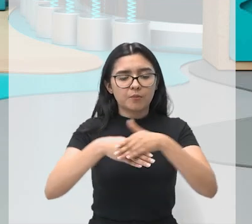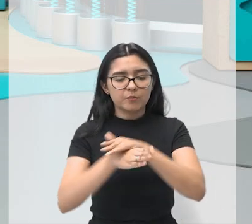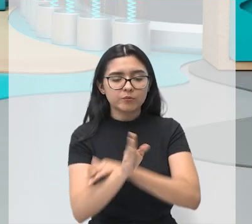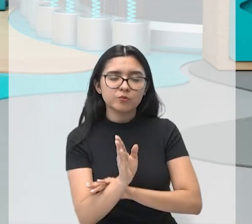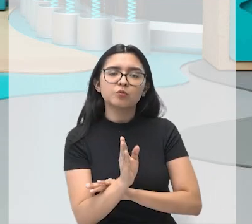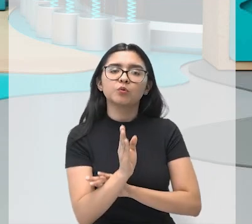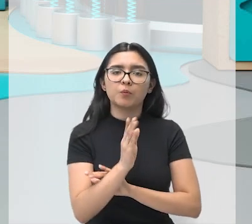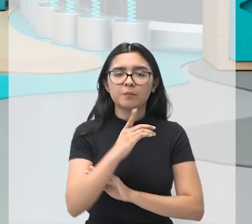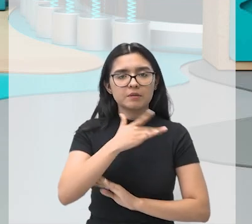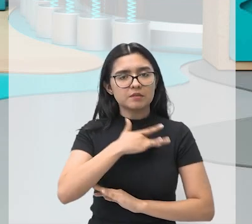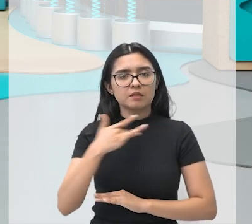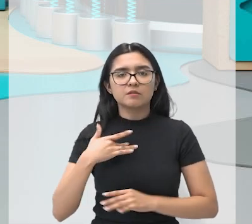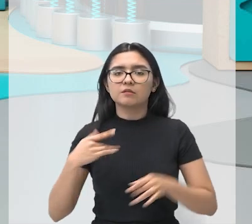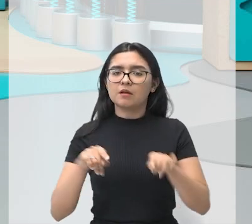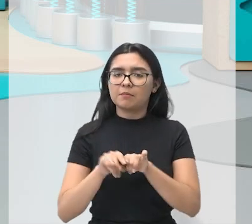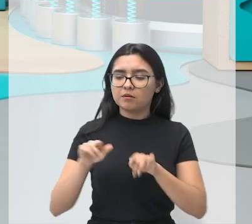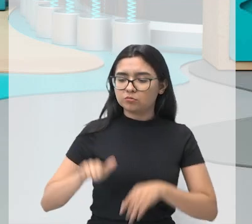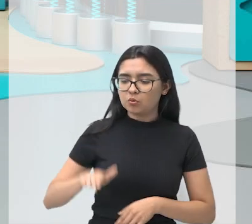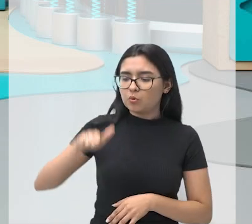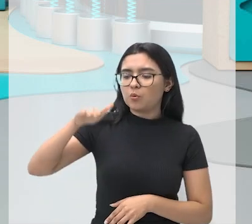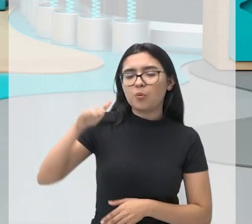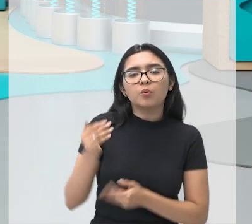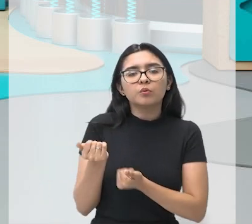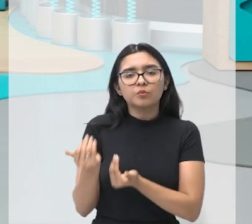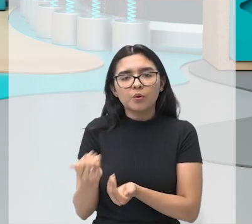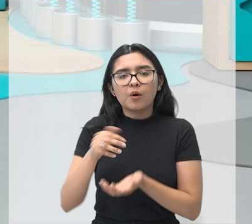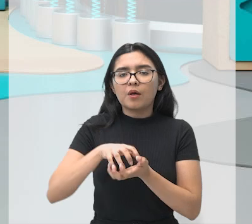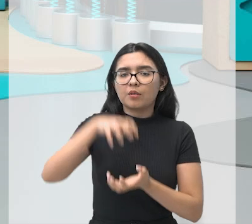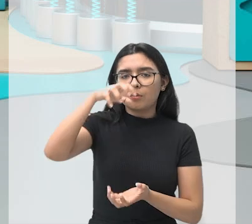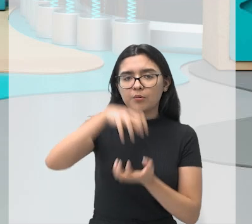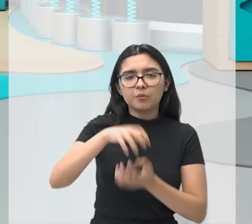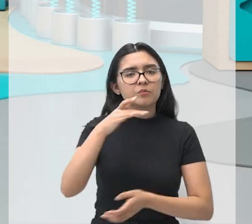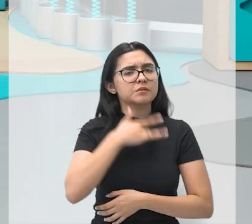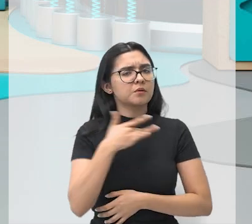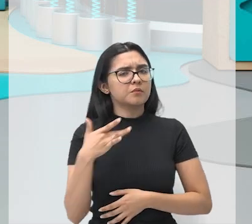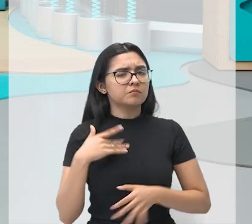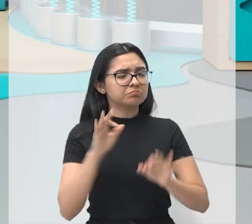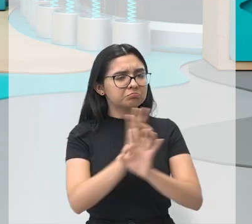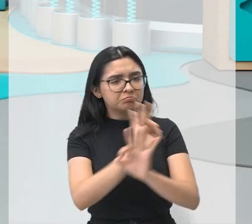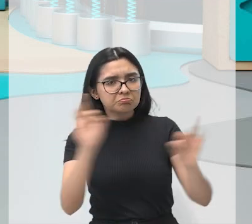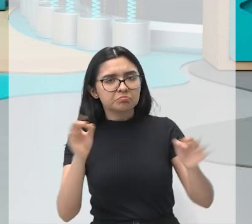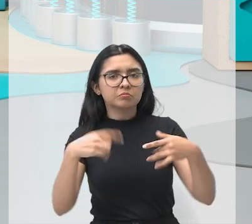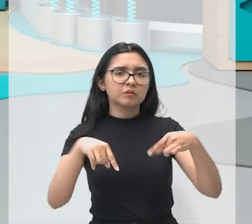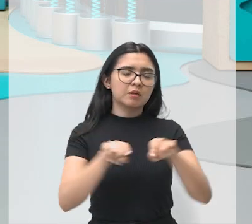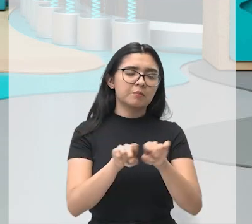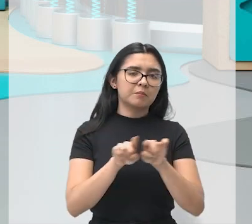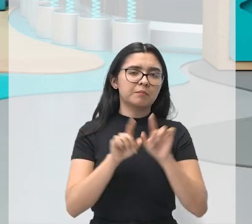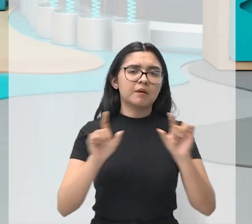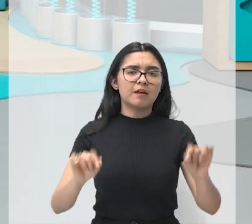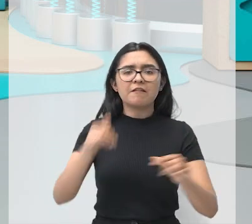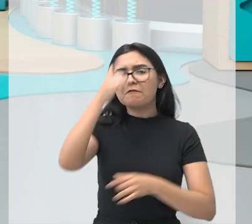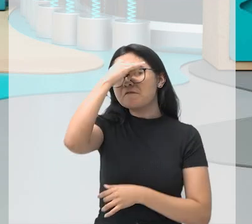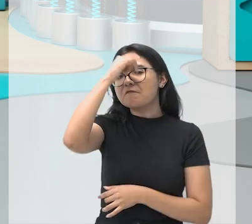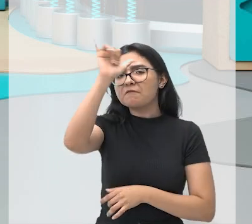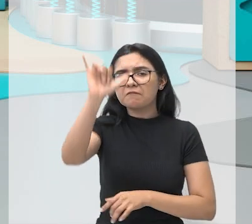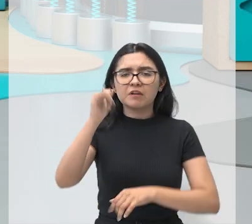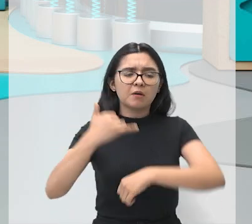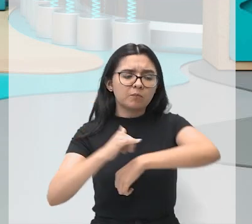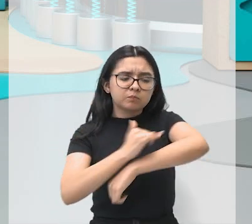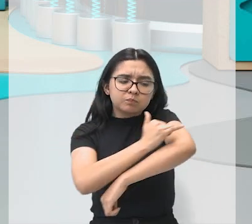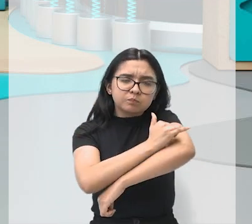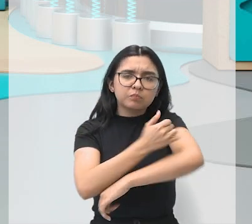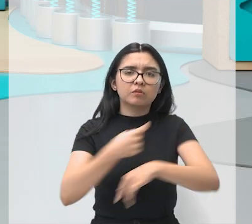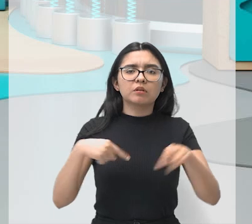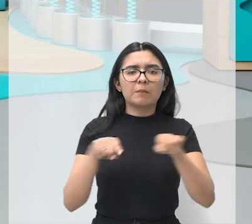cresce um ser humano, um adulto mais saudável, né, um adolescente mais saudável e afasta possibilidades, por exemplo, de desenvolver